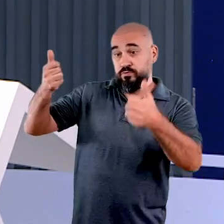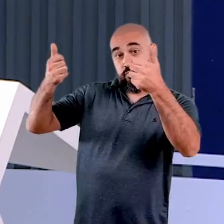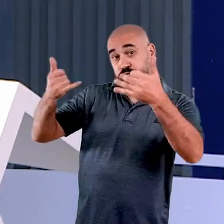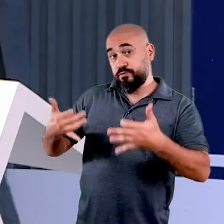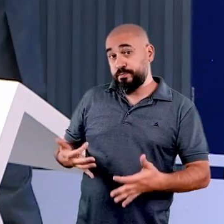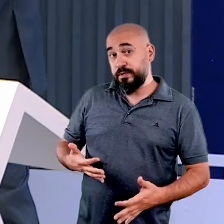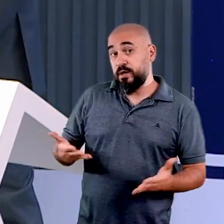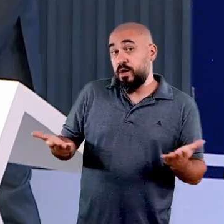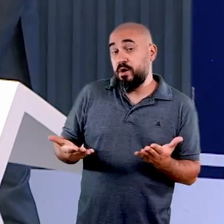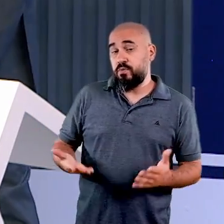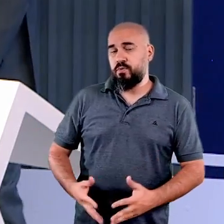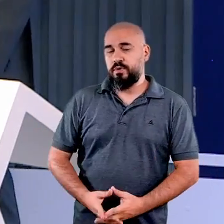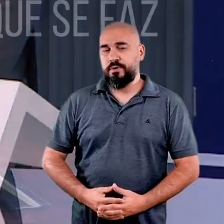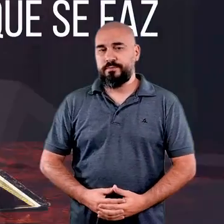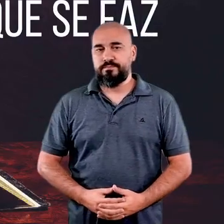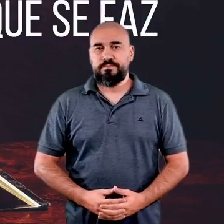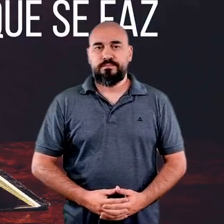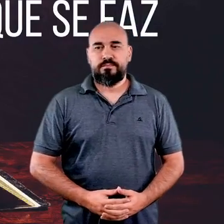nos diz.